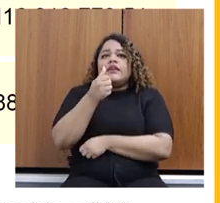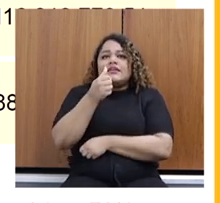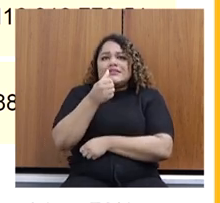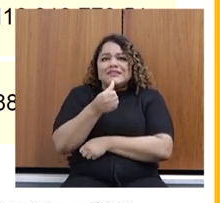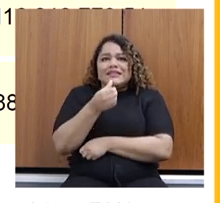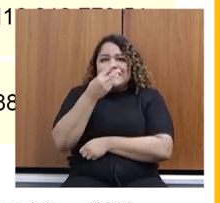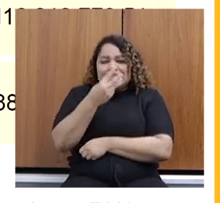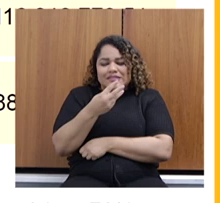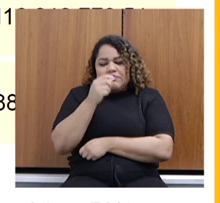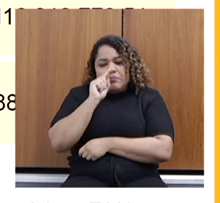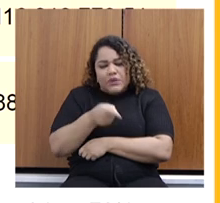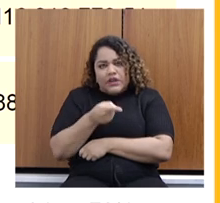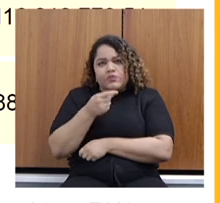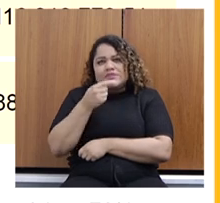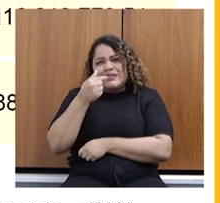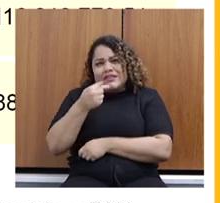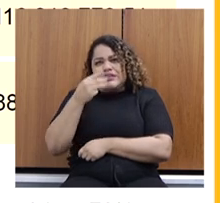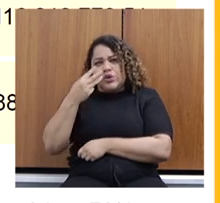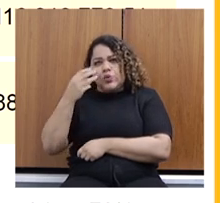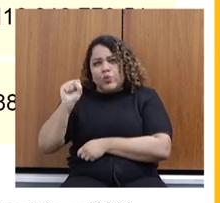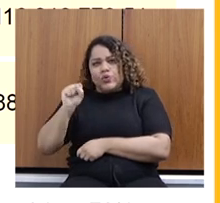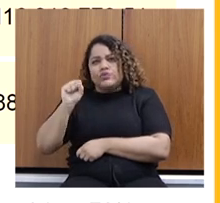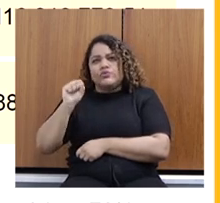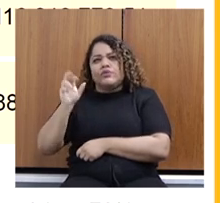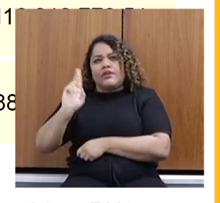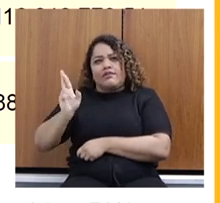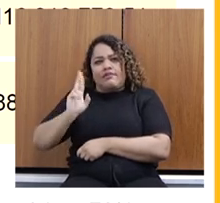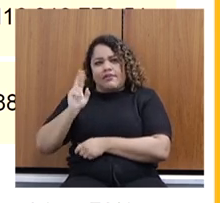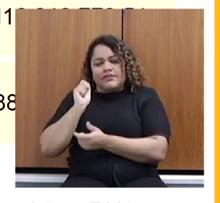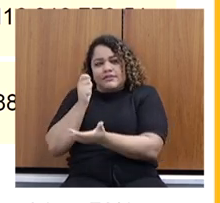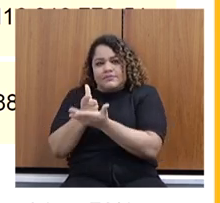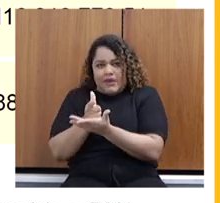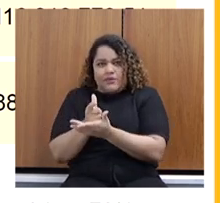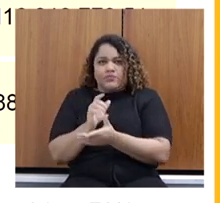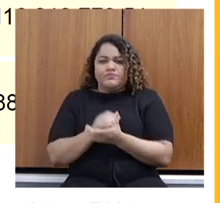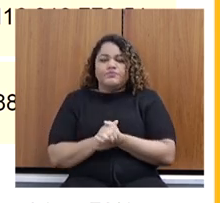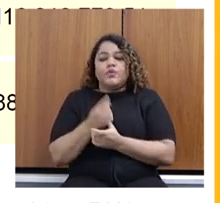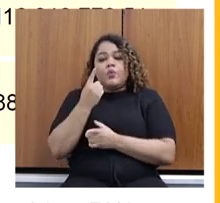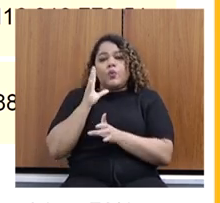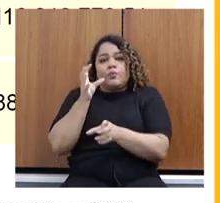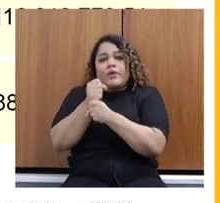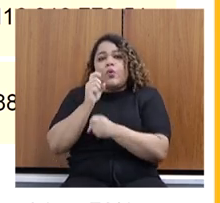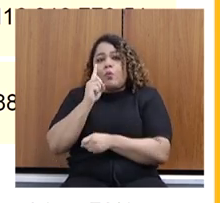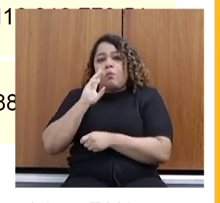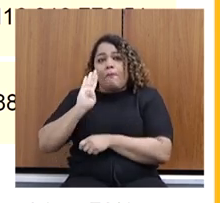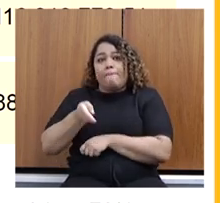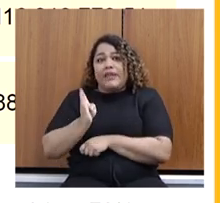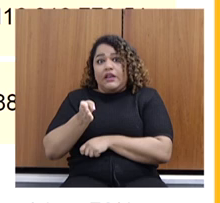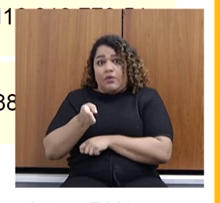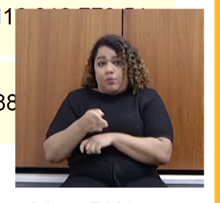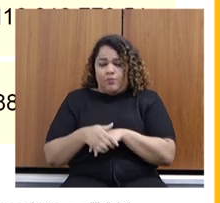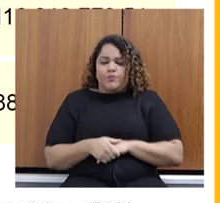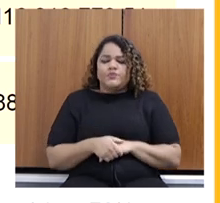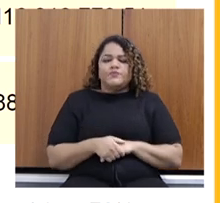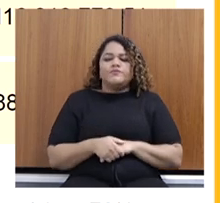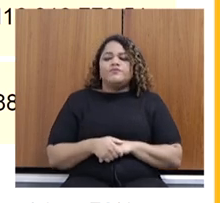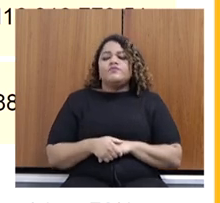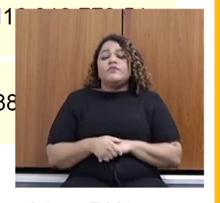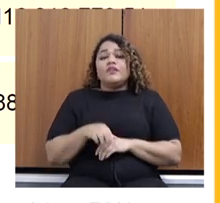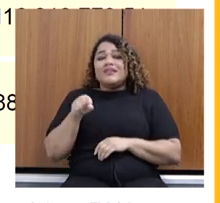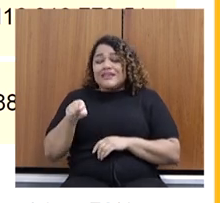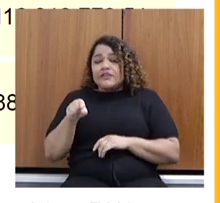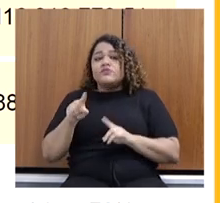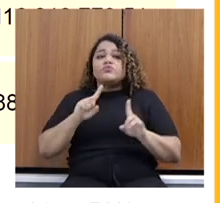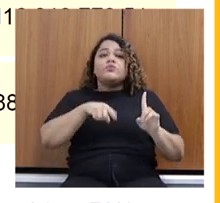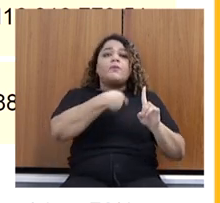um total de 1 bilhão 116 mil reais. Somando o que já foi executado com aquilo que está em processo de